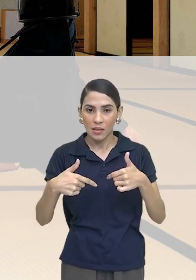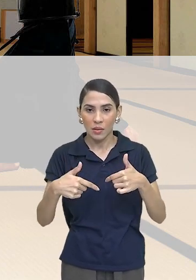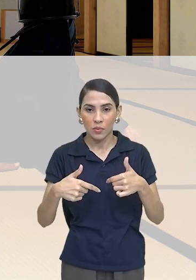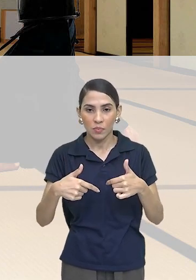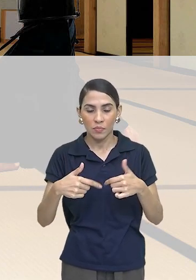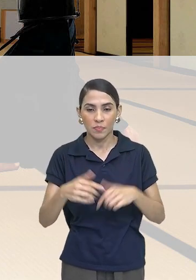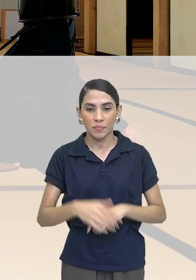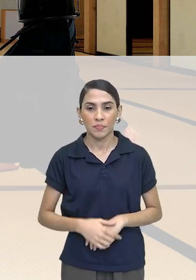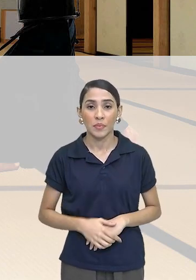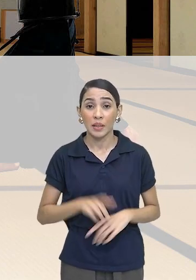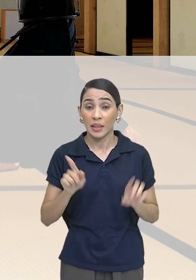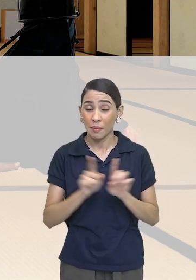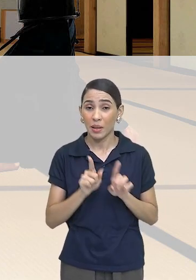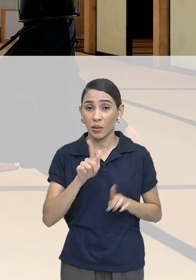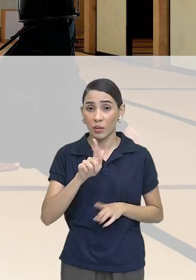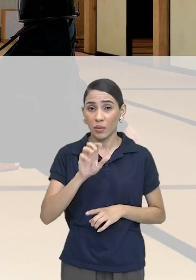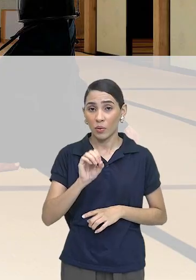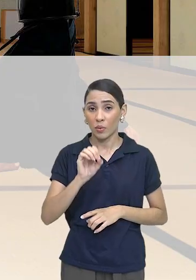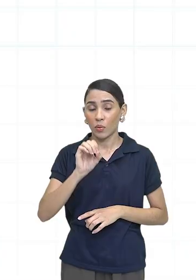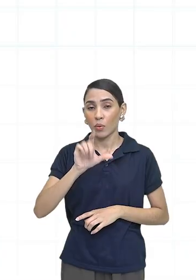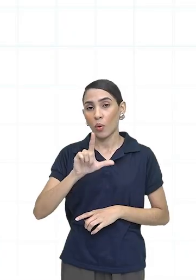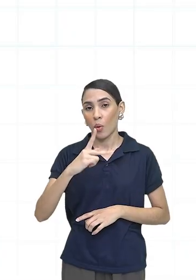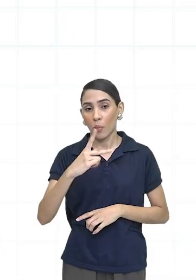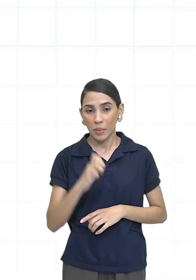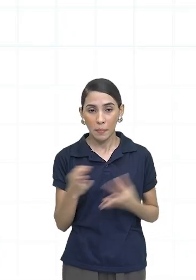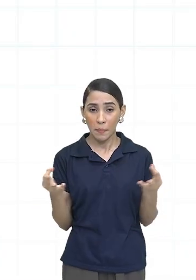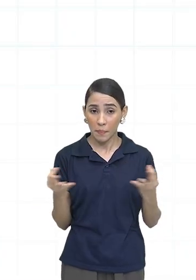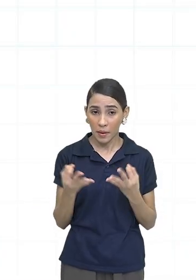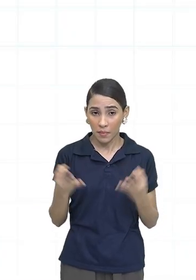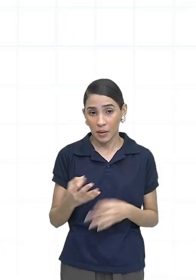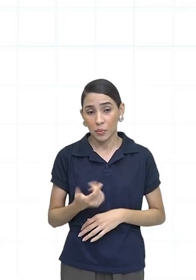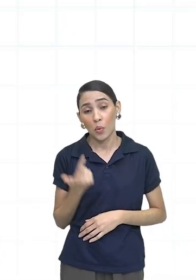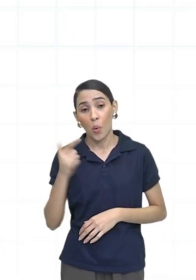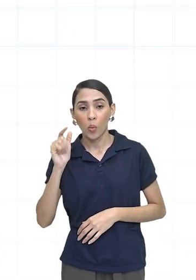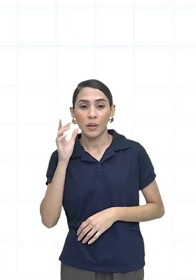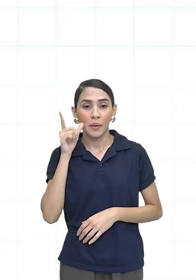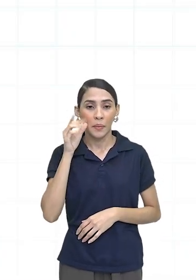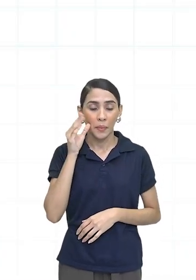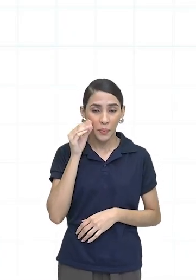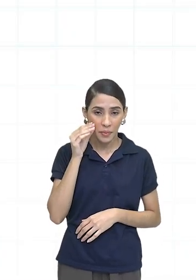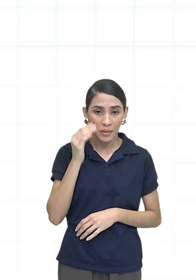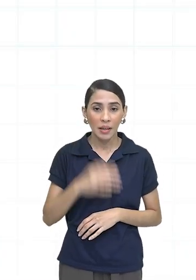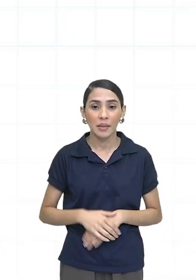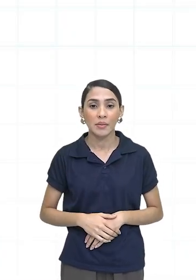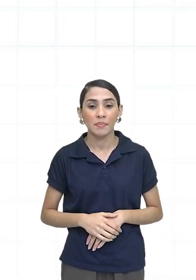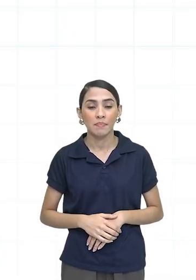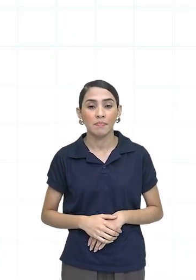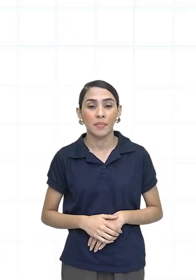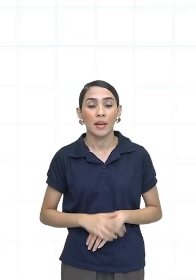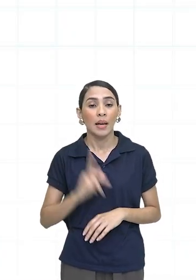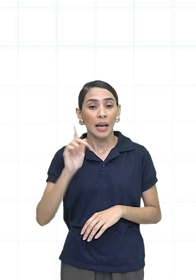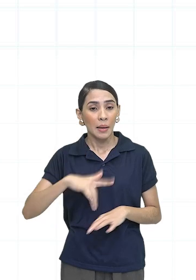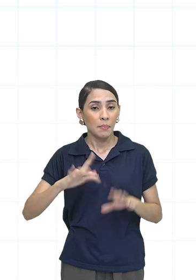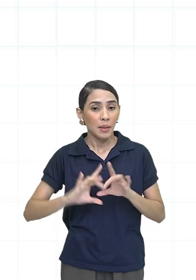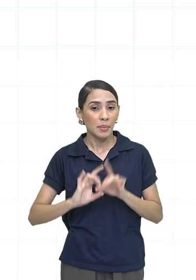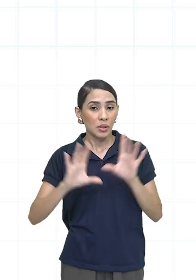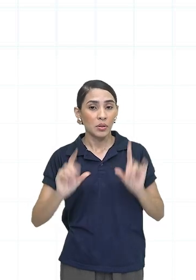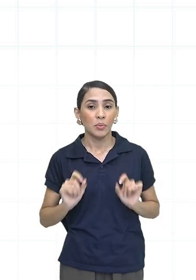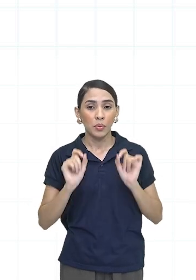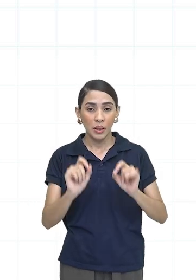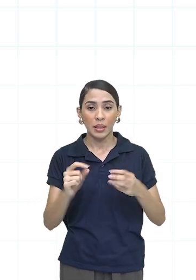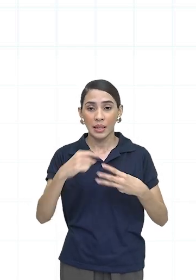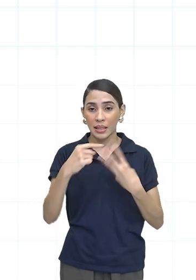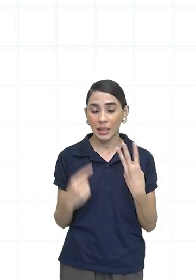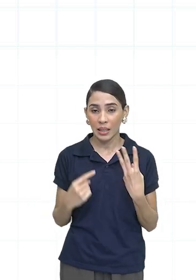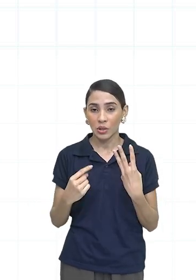do golpe bem feito, tá? Outra curiosidade que eu venho trazendo para vocês é que são permitidas apenas